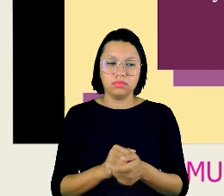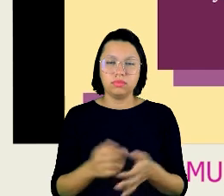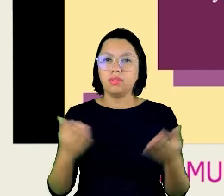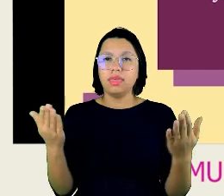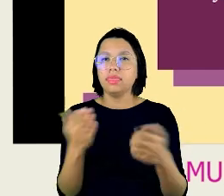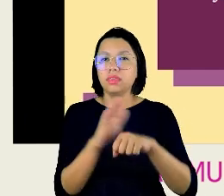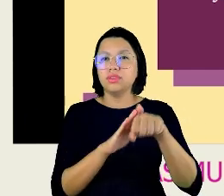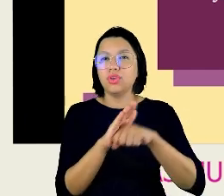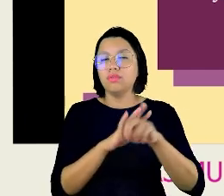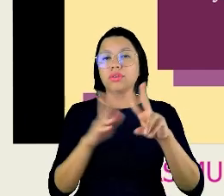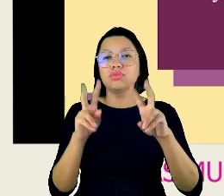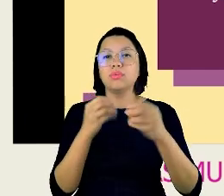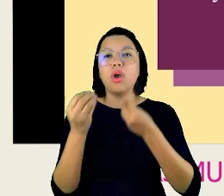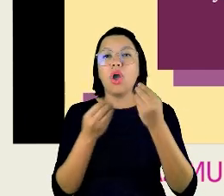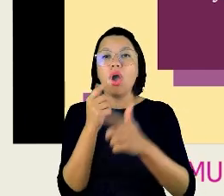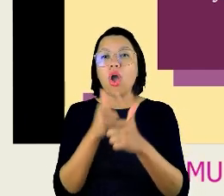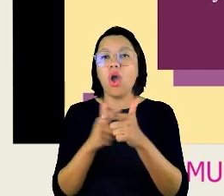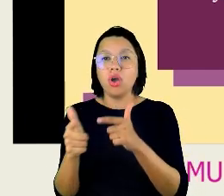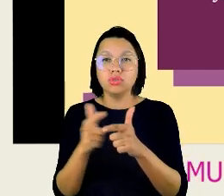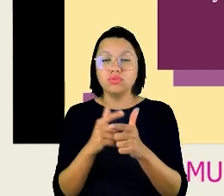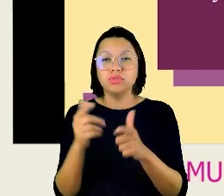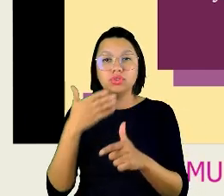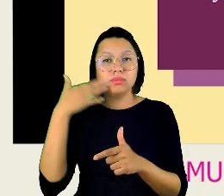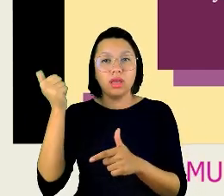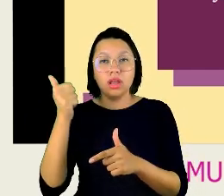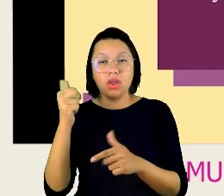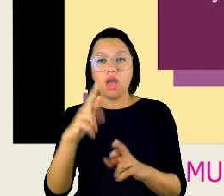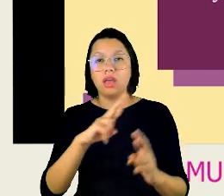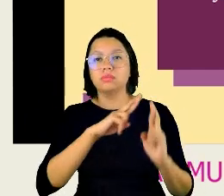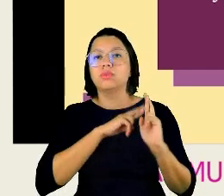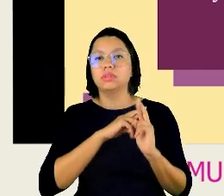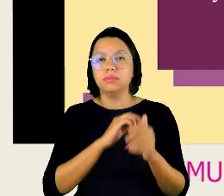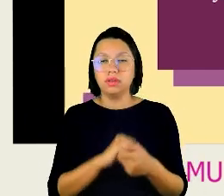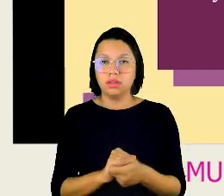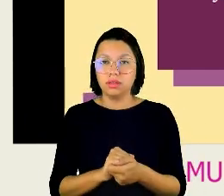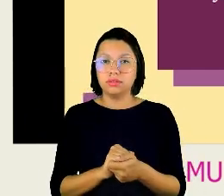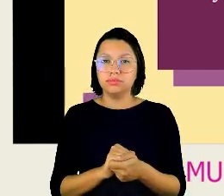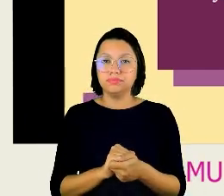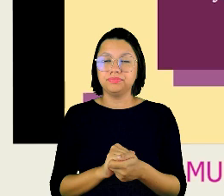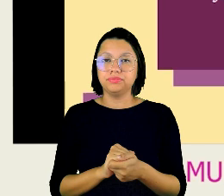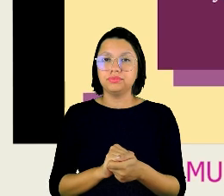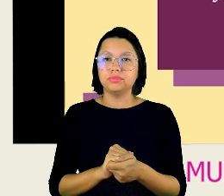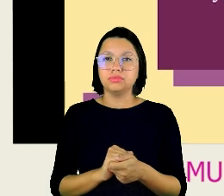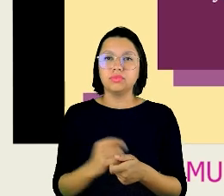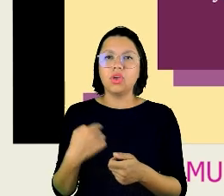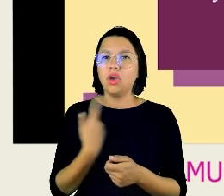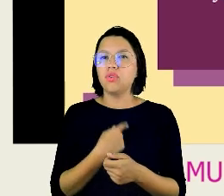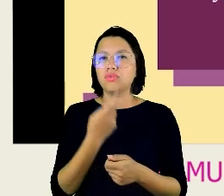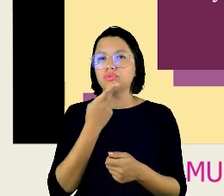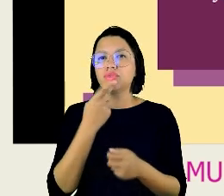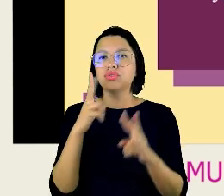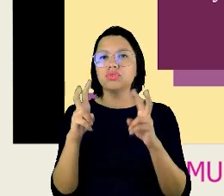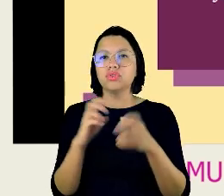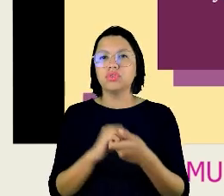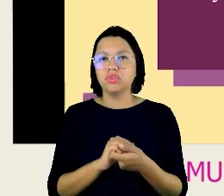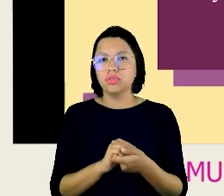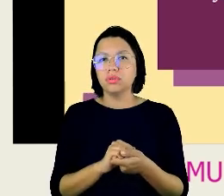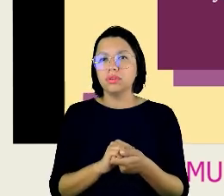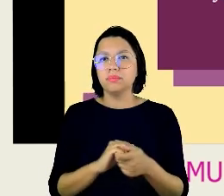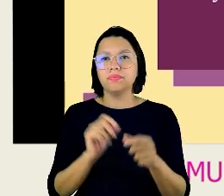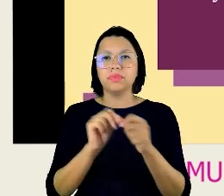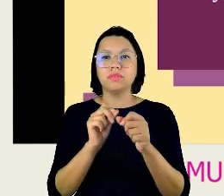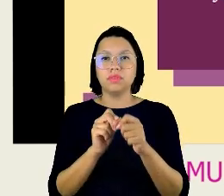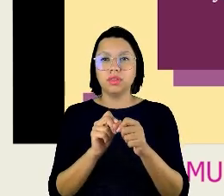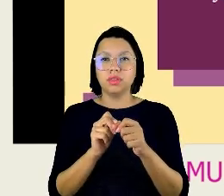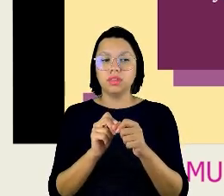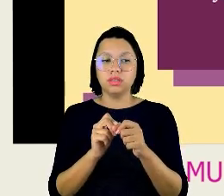essa conversa sobre como dividir melhor as responsabilidades. A gente falou fez